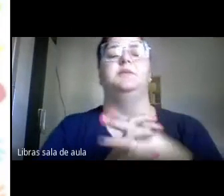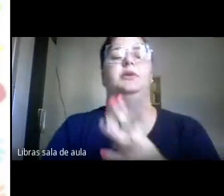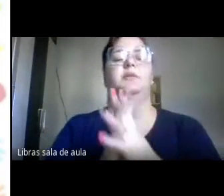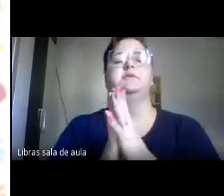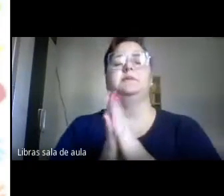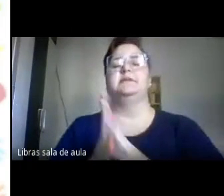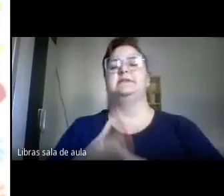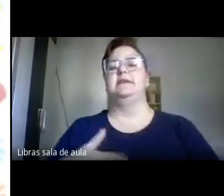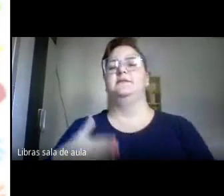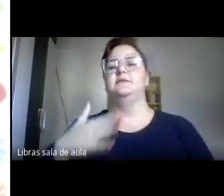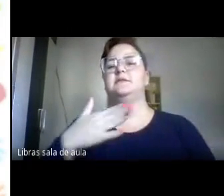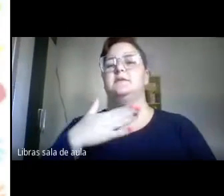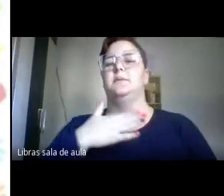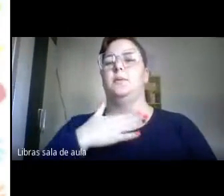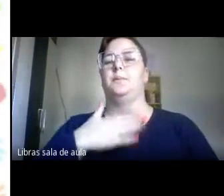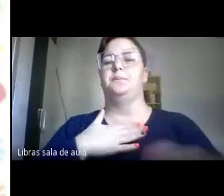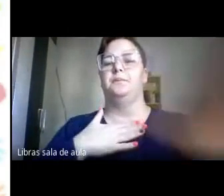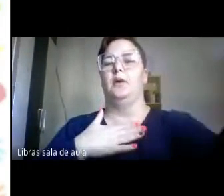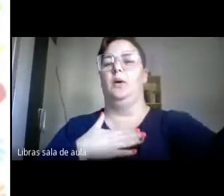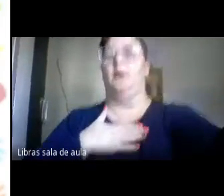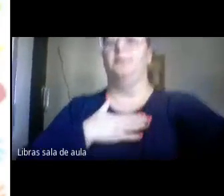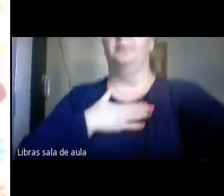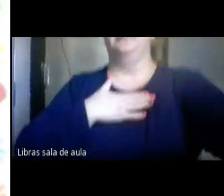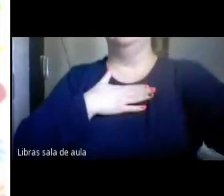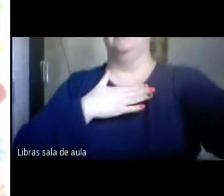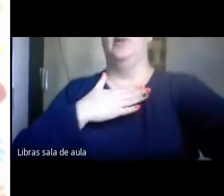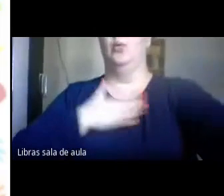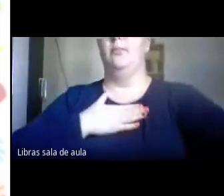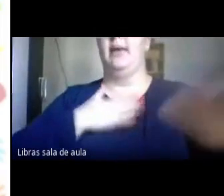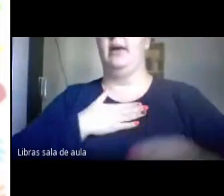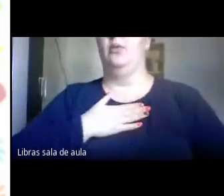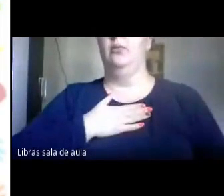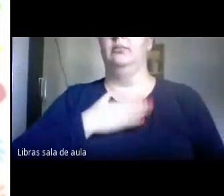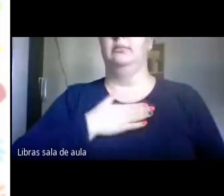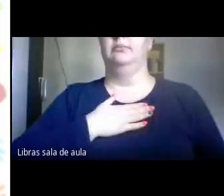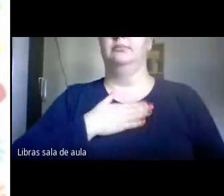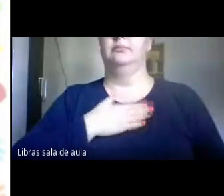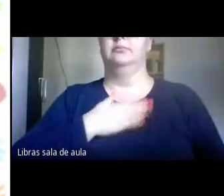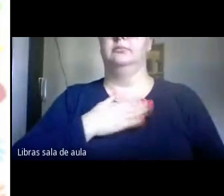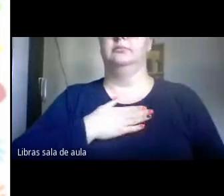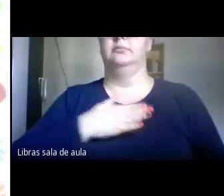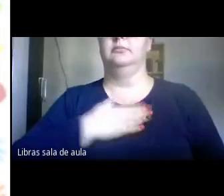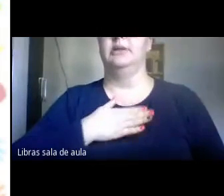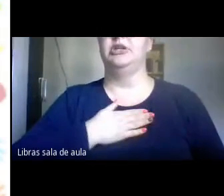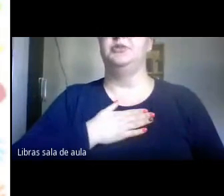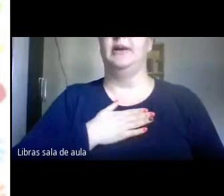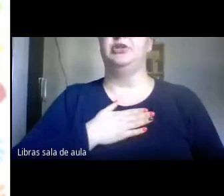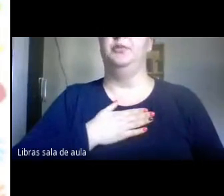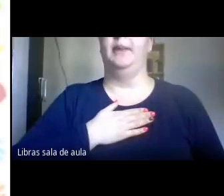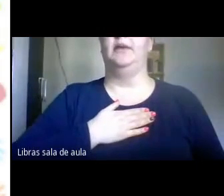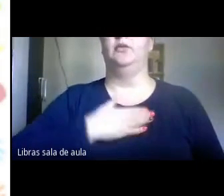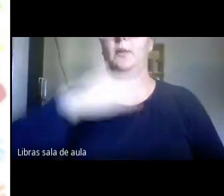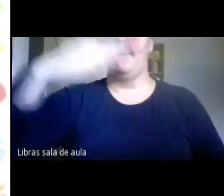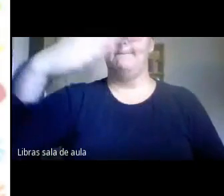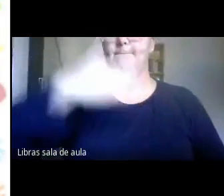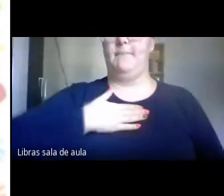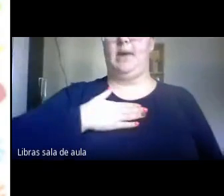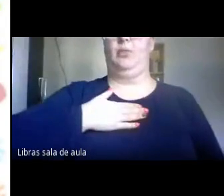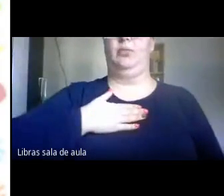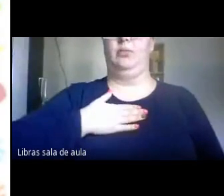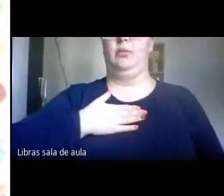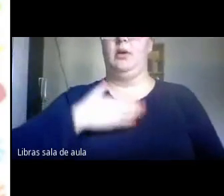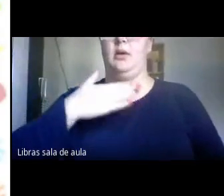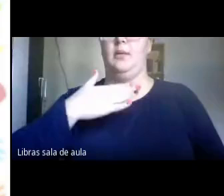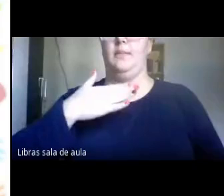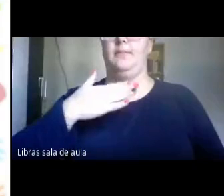aqui os pronomes possessivos. Ó, o meu, a gente bate no peito.